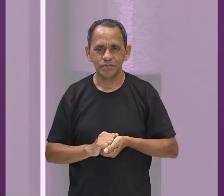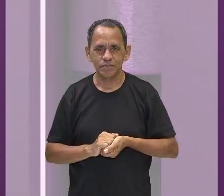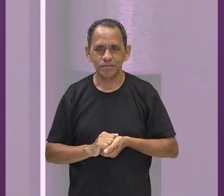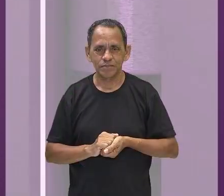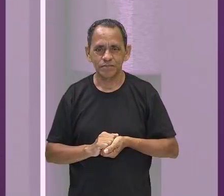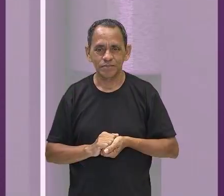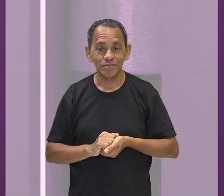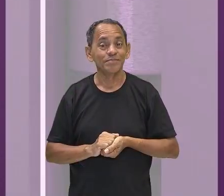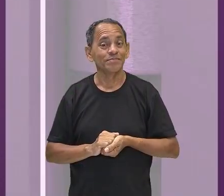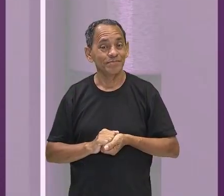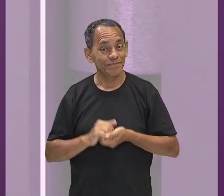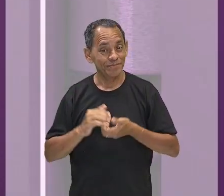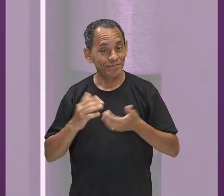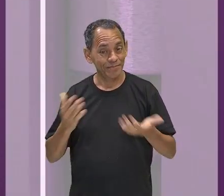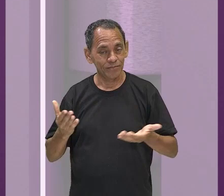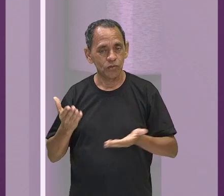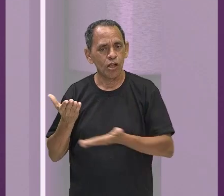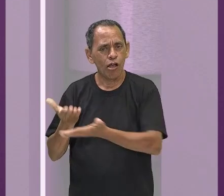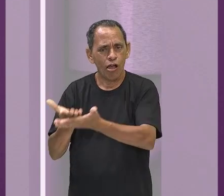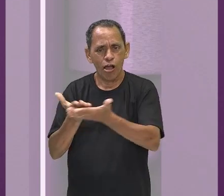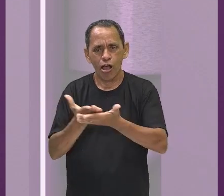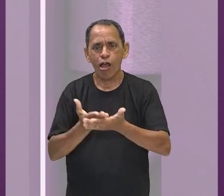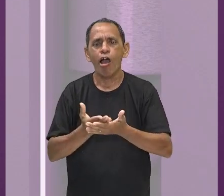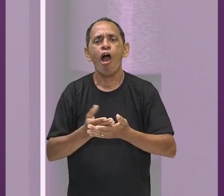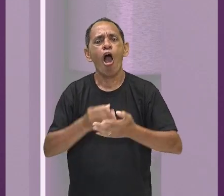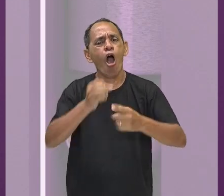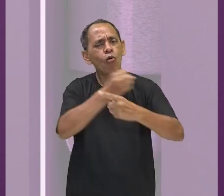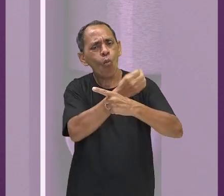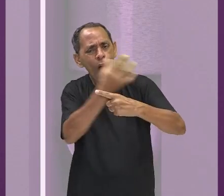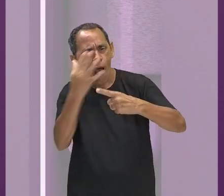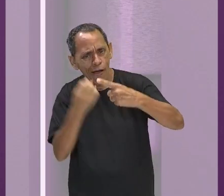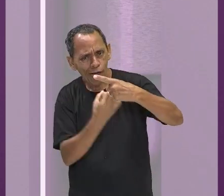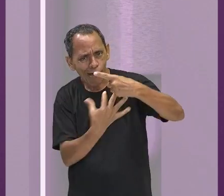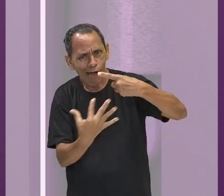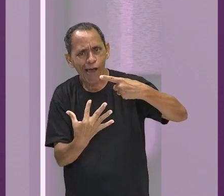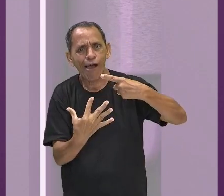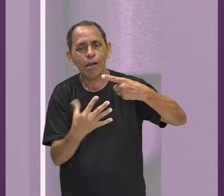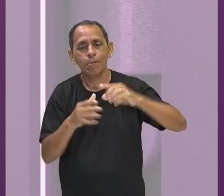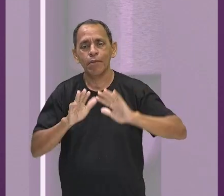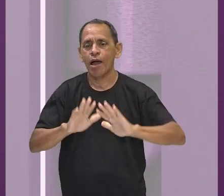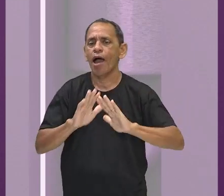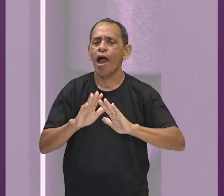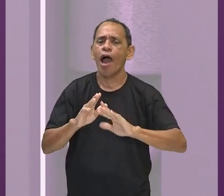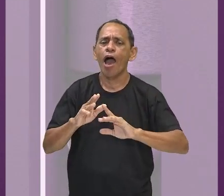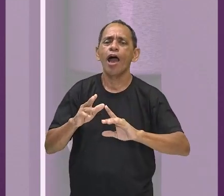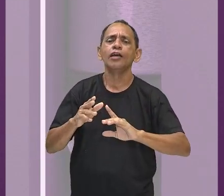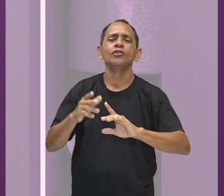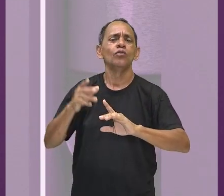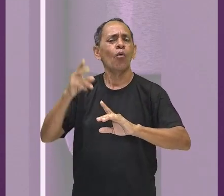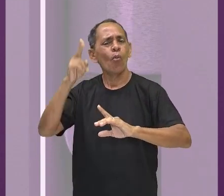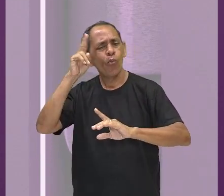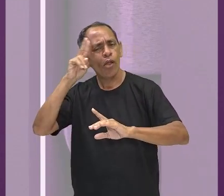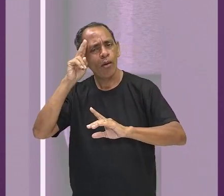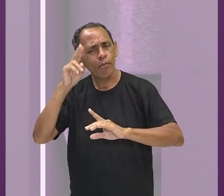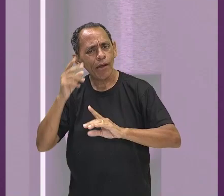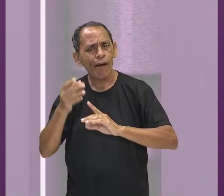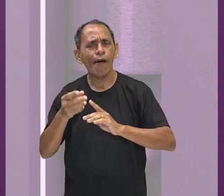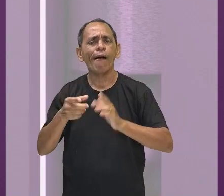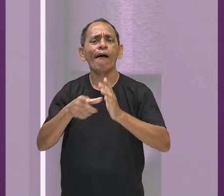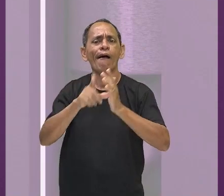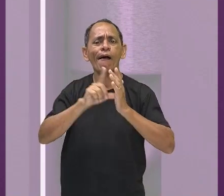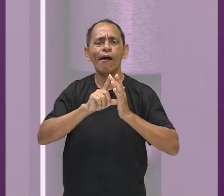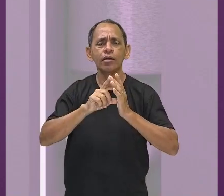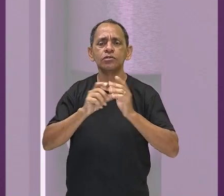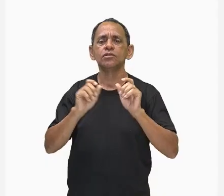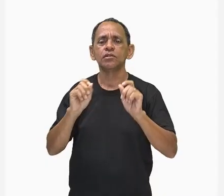E aí, pessoal, essa é a nossa aula de fração decimal. Mas vamos relembrar muita coisa. Você ainda lembra o que é